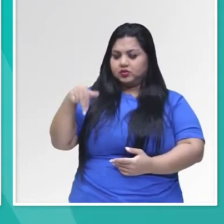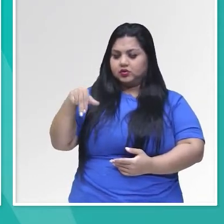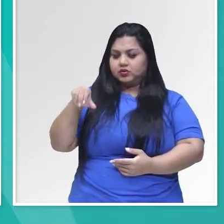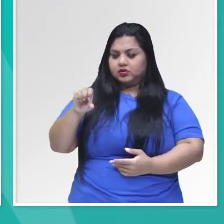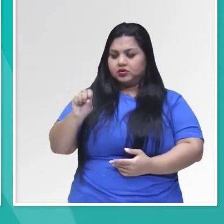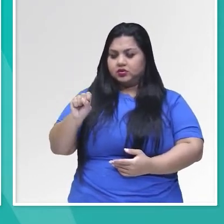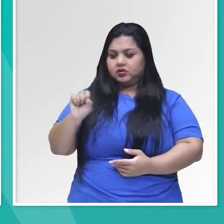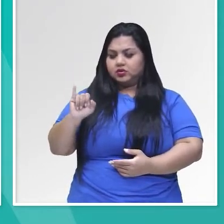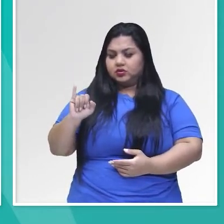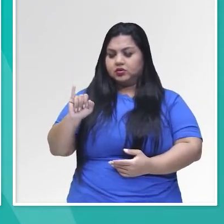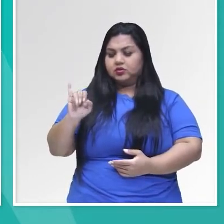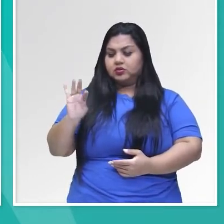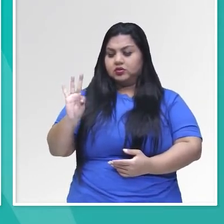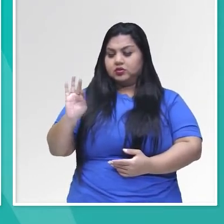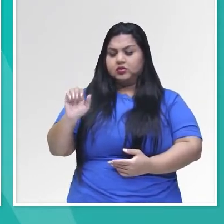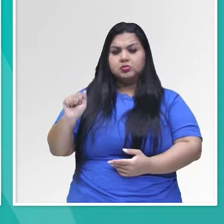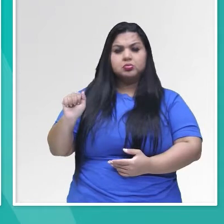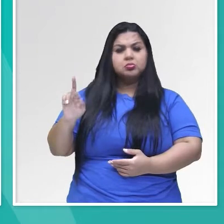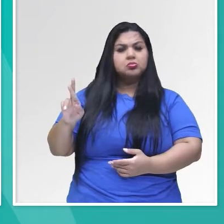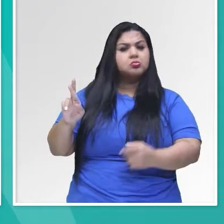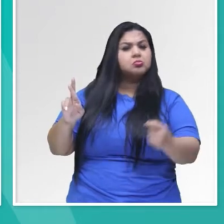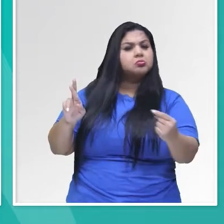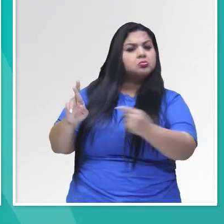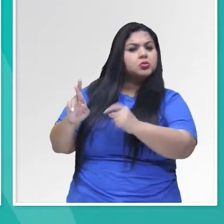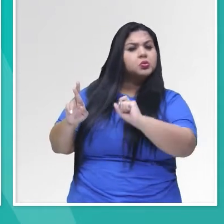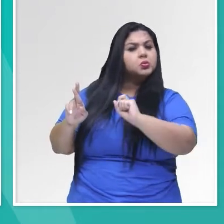que você entende por transitar?